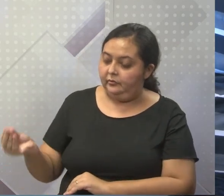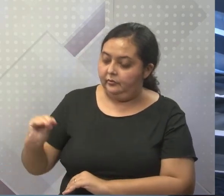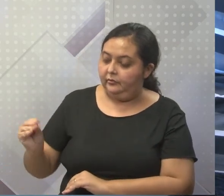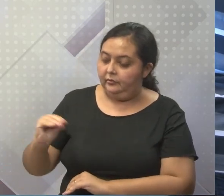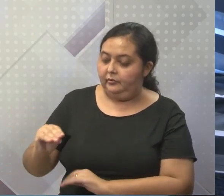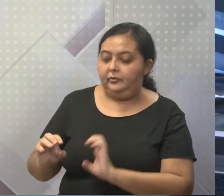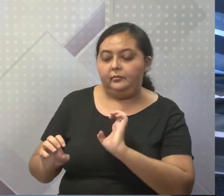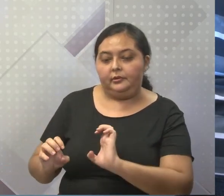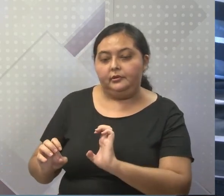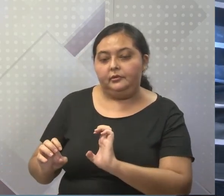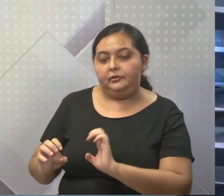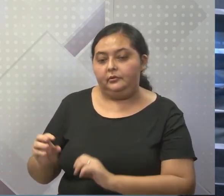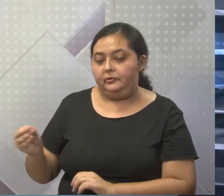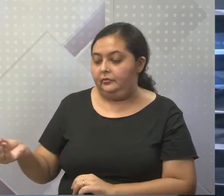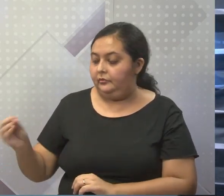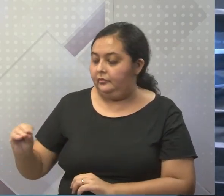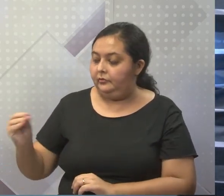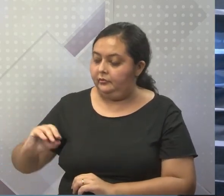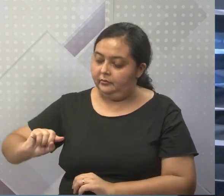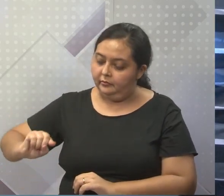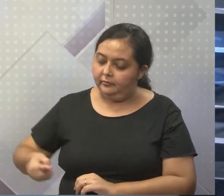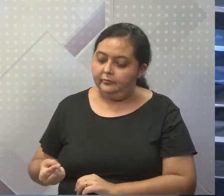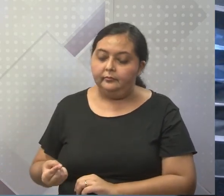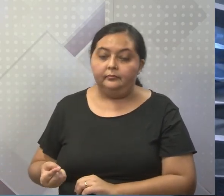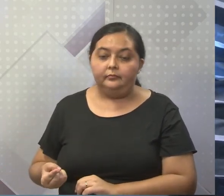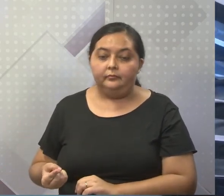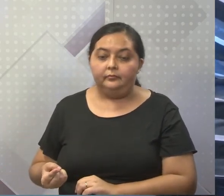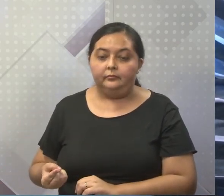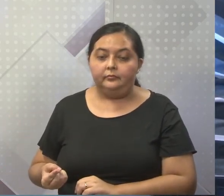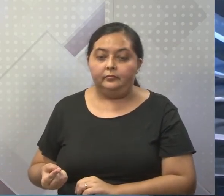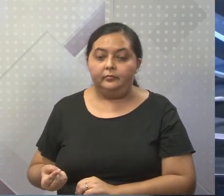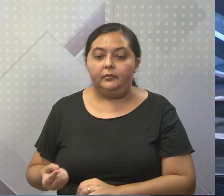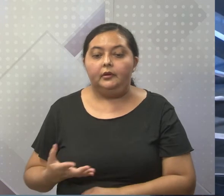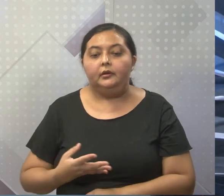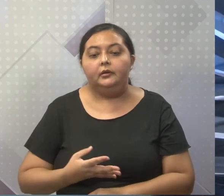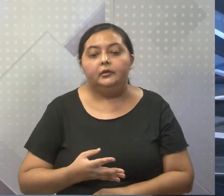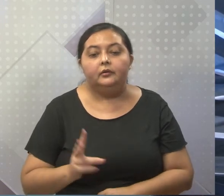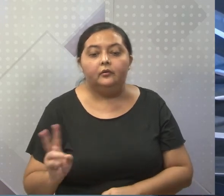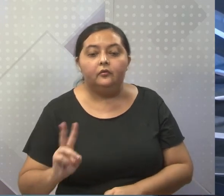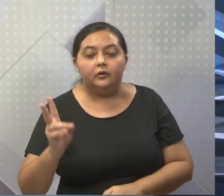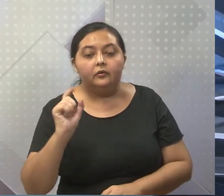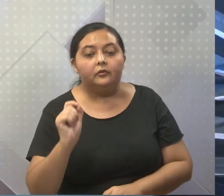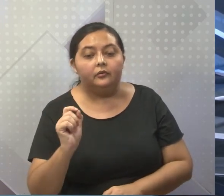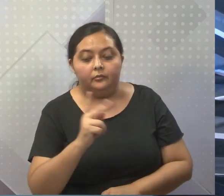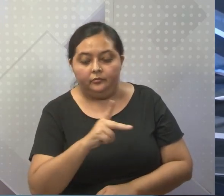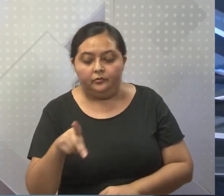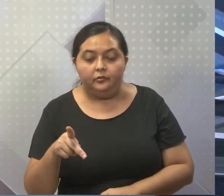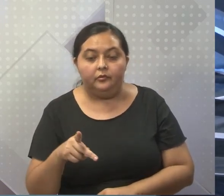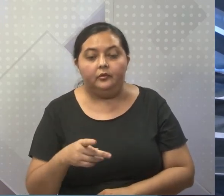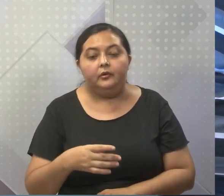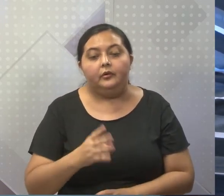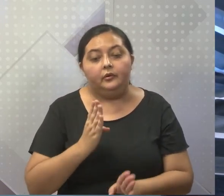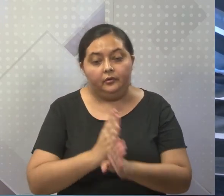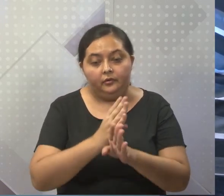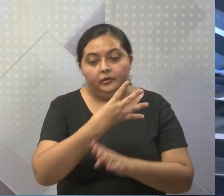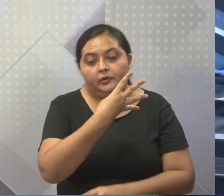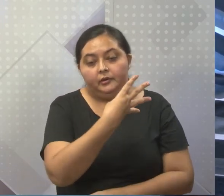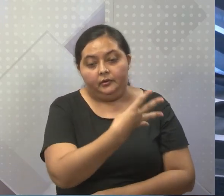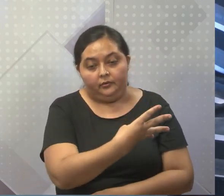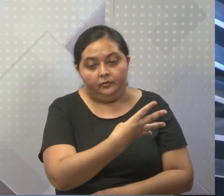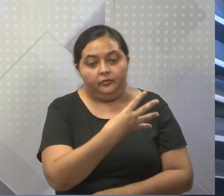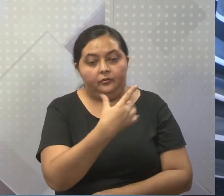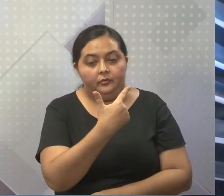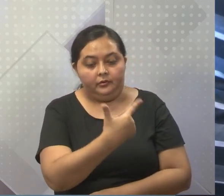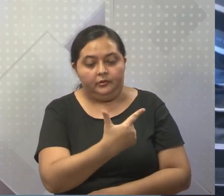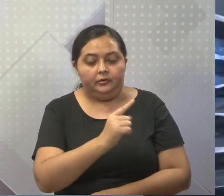esquerda. Então, isso quer dizer, Veridiano, que o valor encontrado do 5%